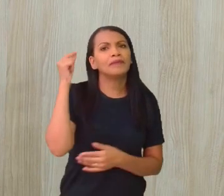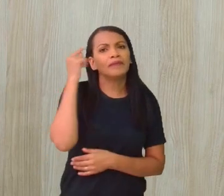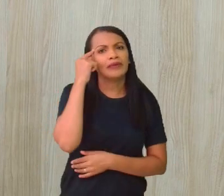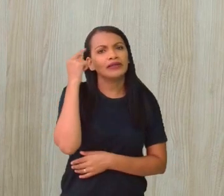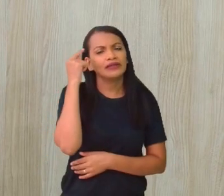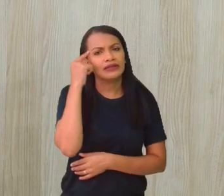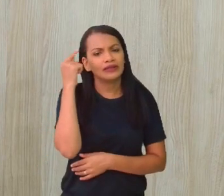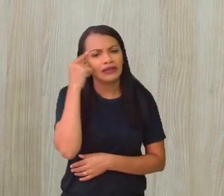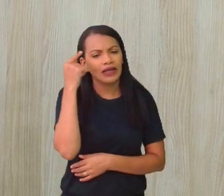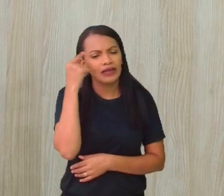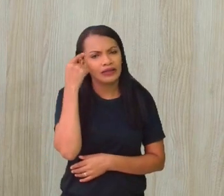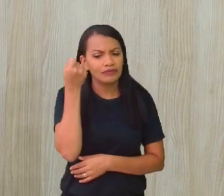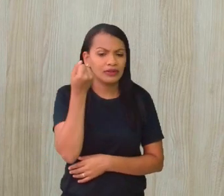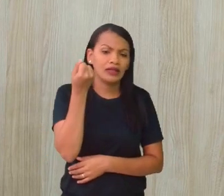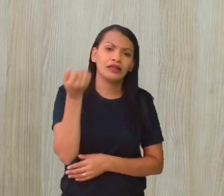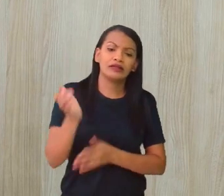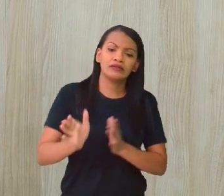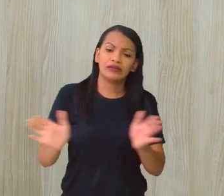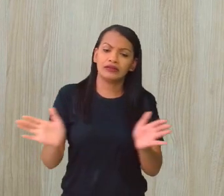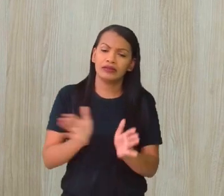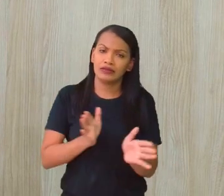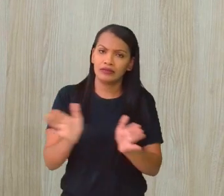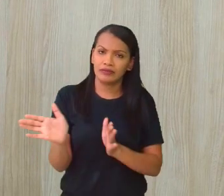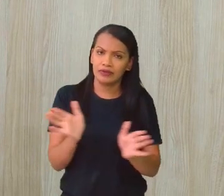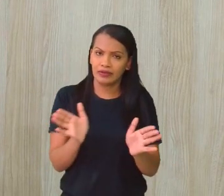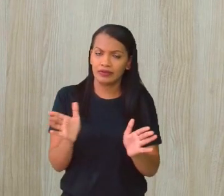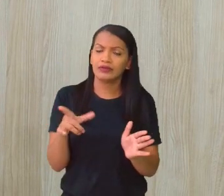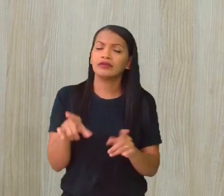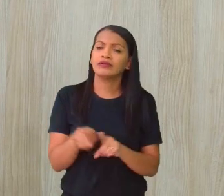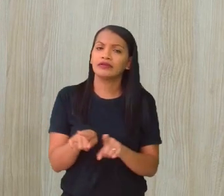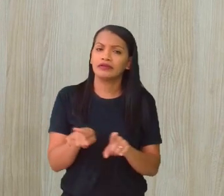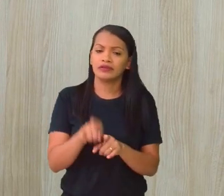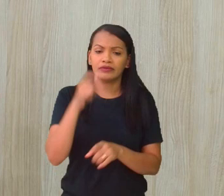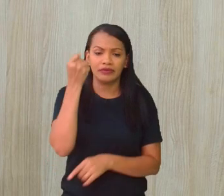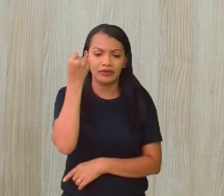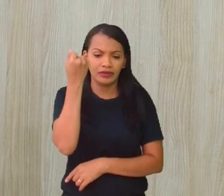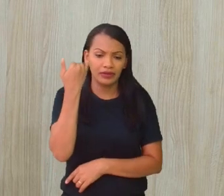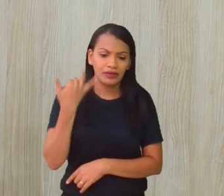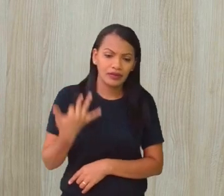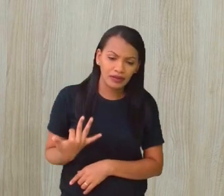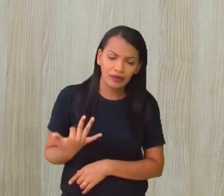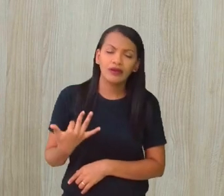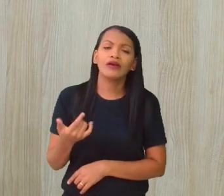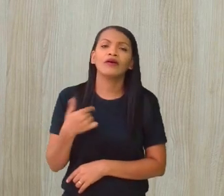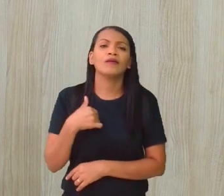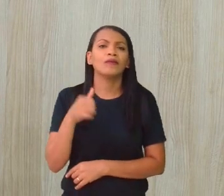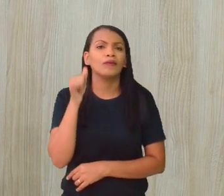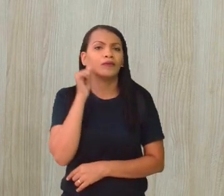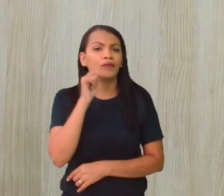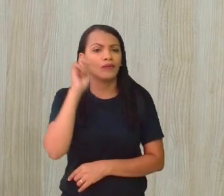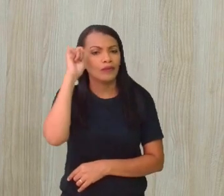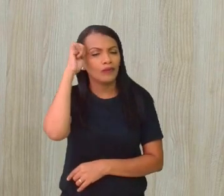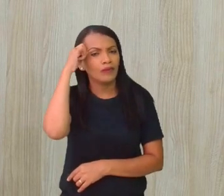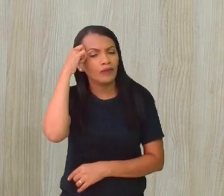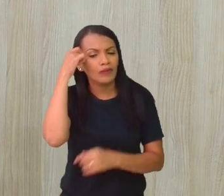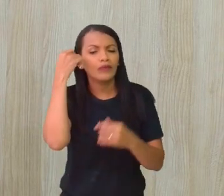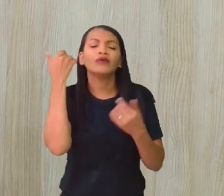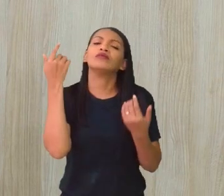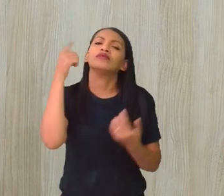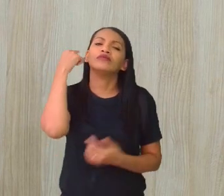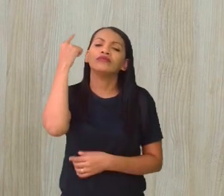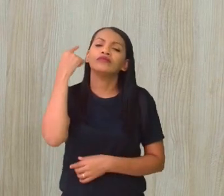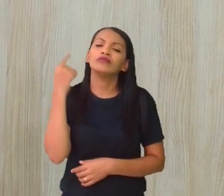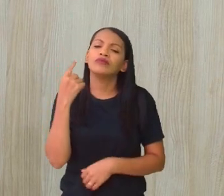pensando em acessibilidade, né, eu vou me autodescrever. Eu sou uma mulher negra de cabelos